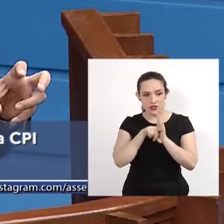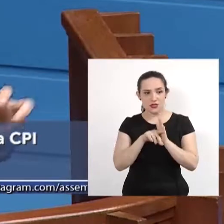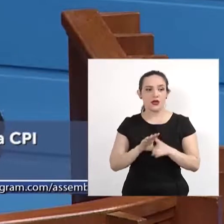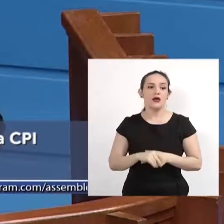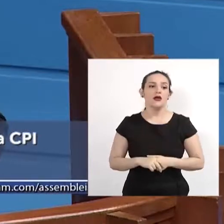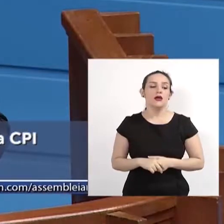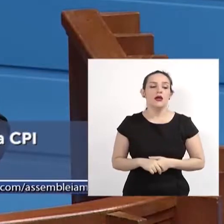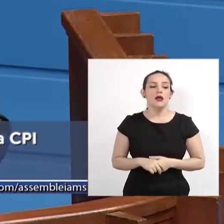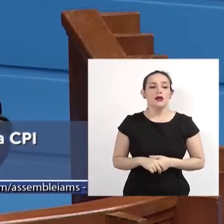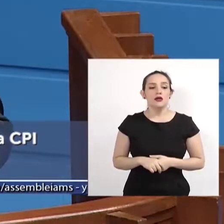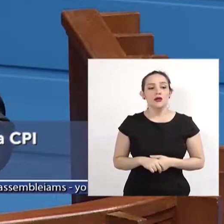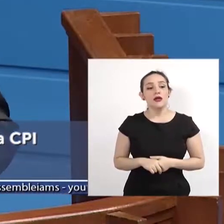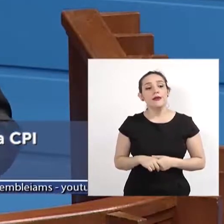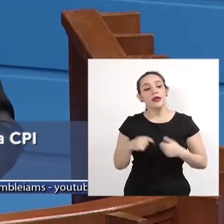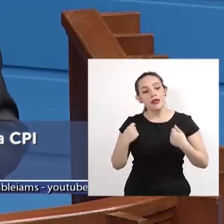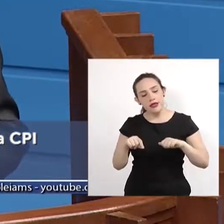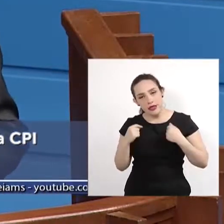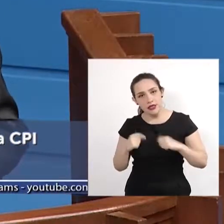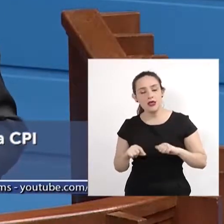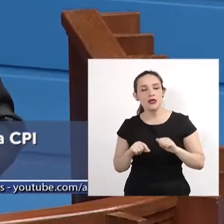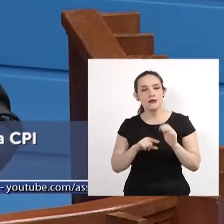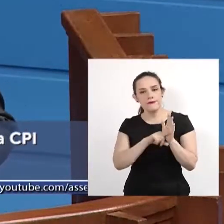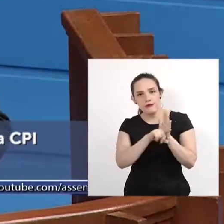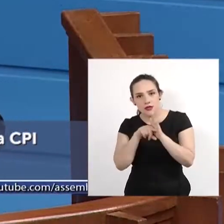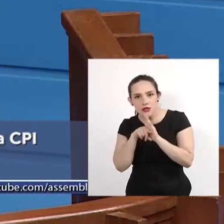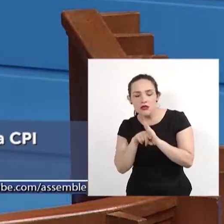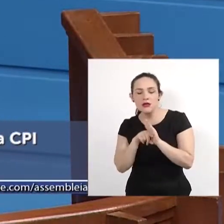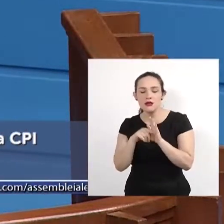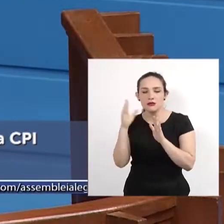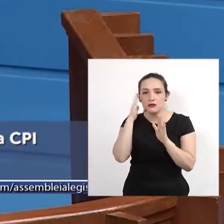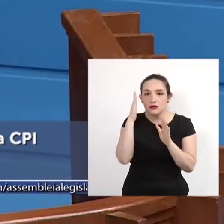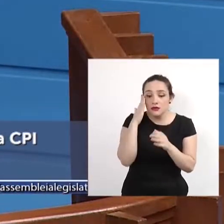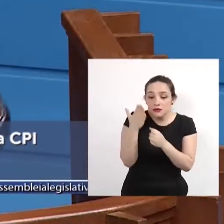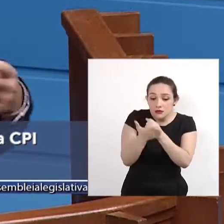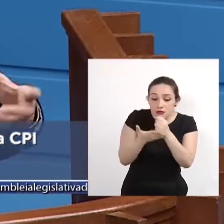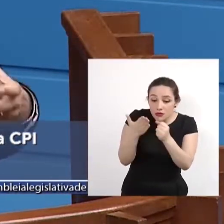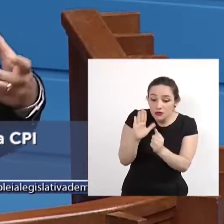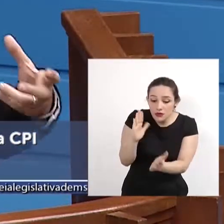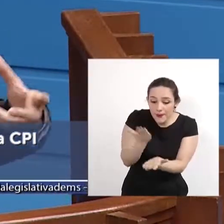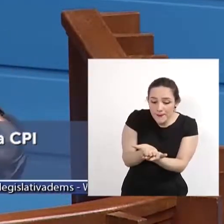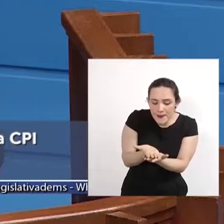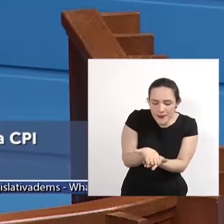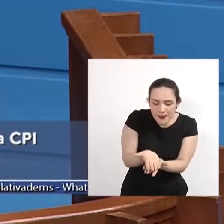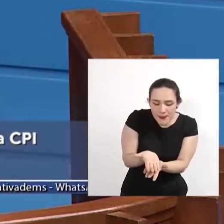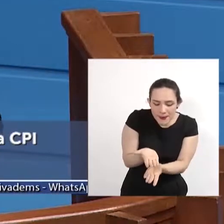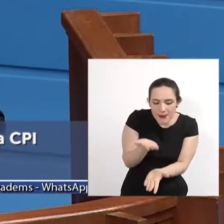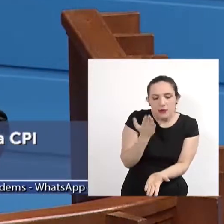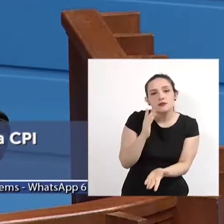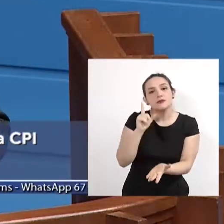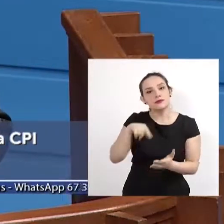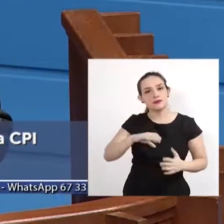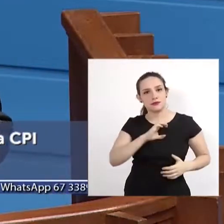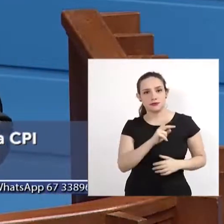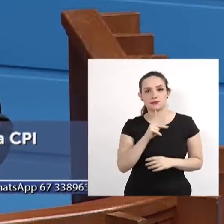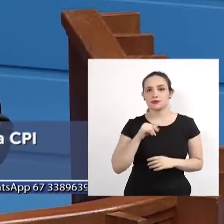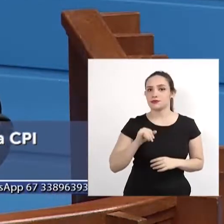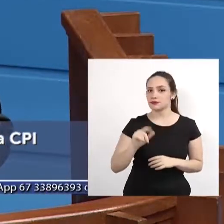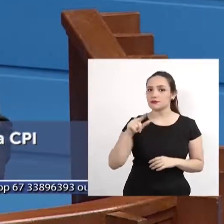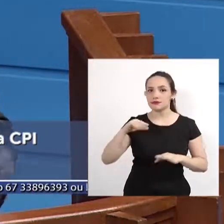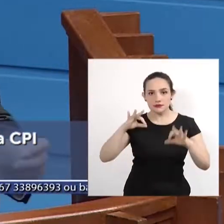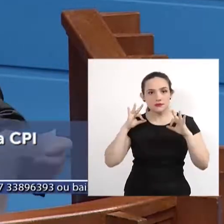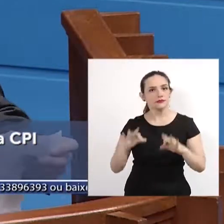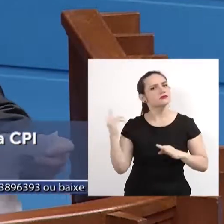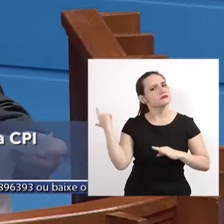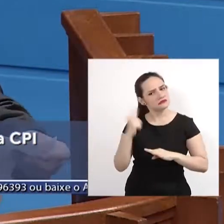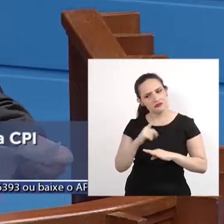essas informações, buscar todos esses subsídios para tornarmos essa CPI realmente